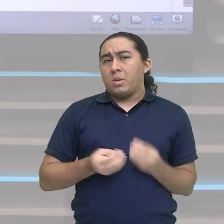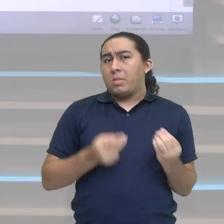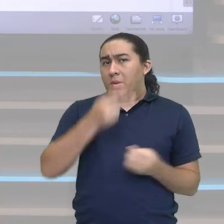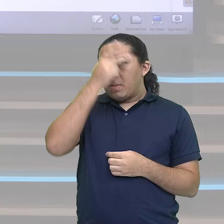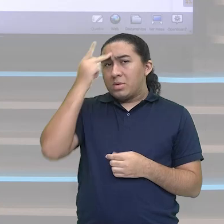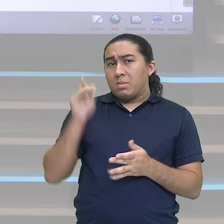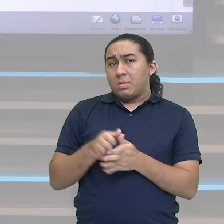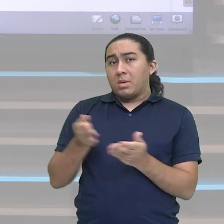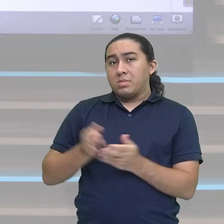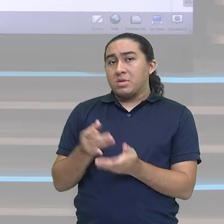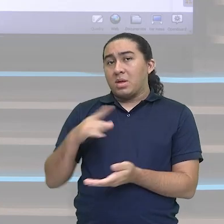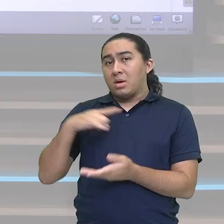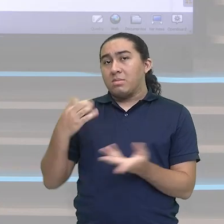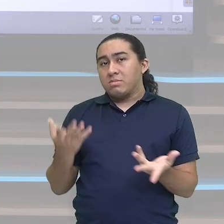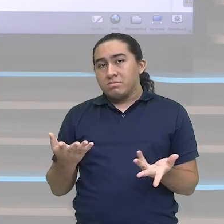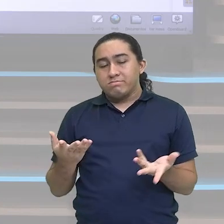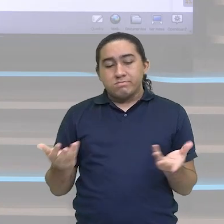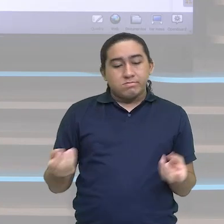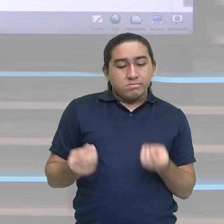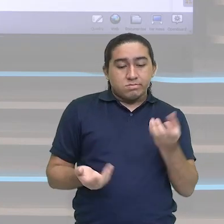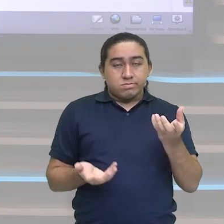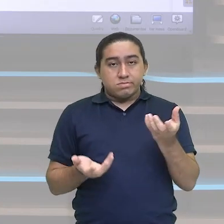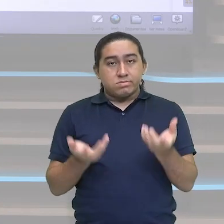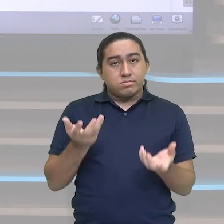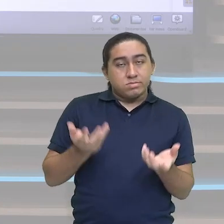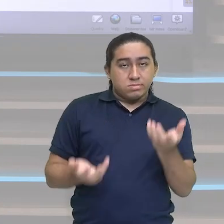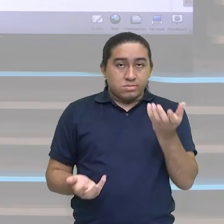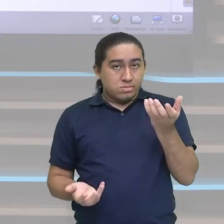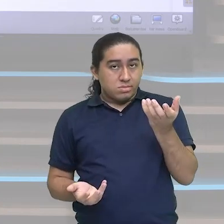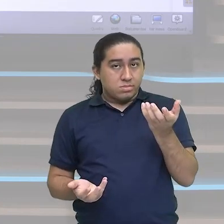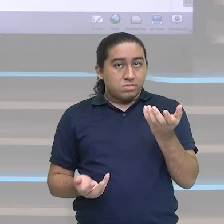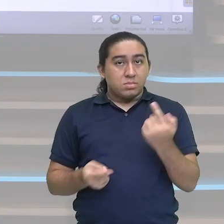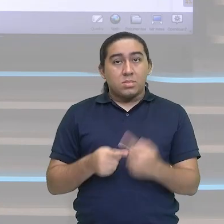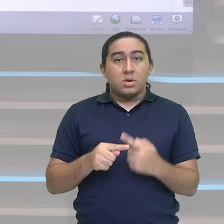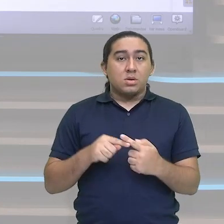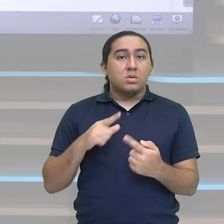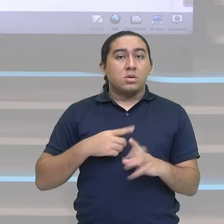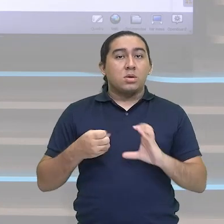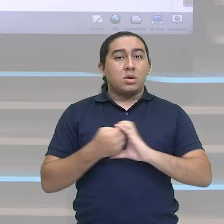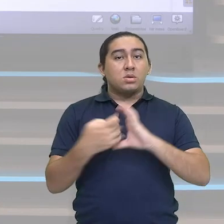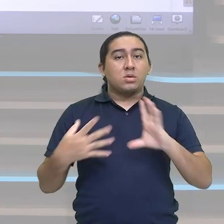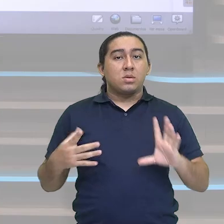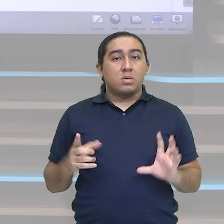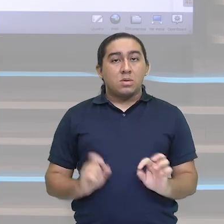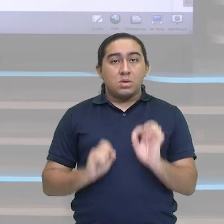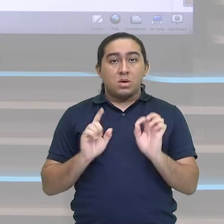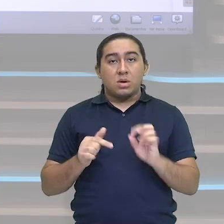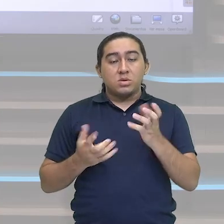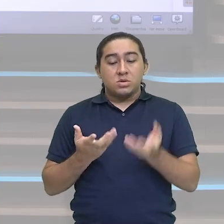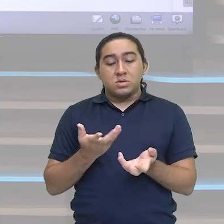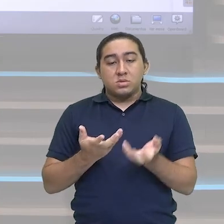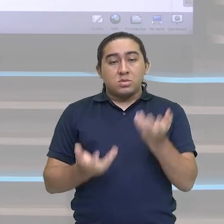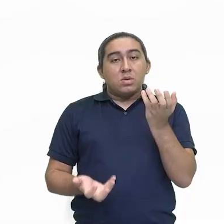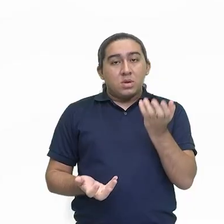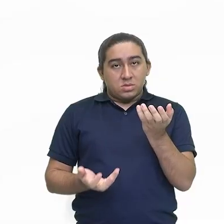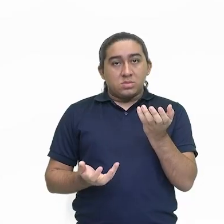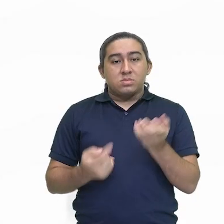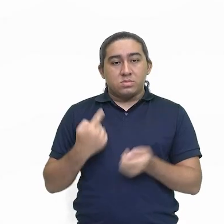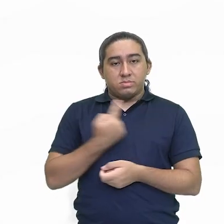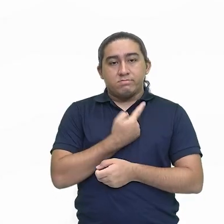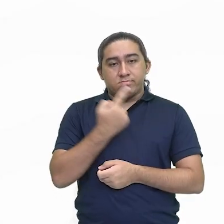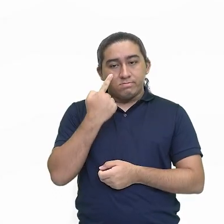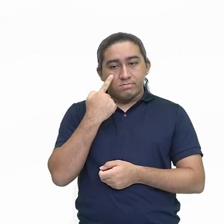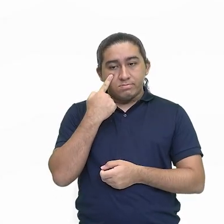rico aí nesse país, né? Como é que pode, né? Como é que é isso? Porque a gente tem características de desigualdade, é isso que a gente vai ver na